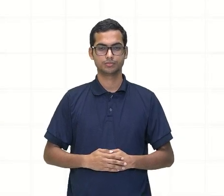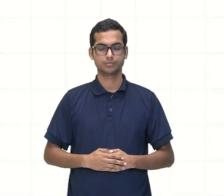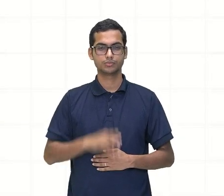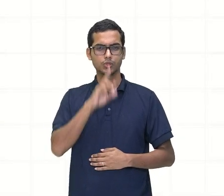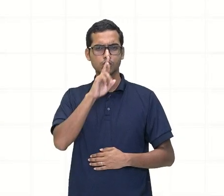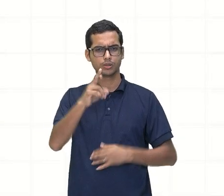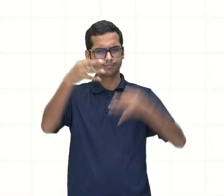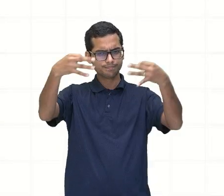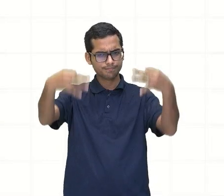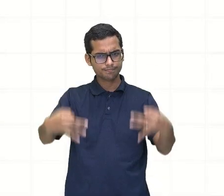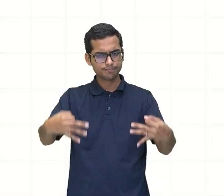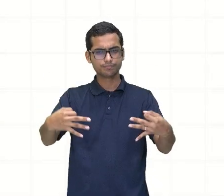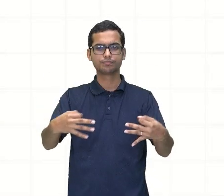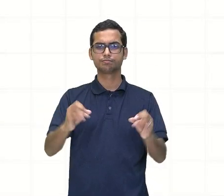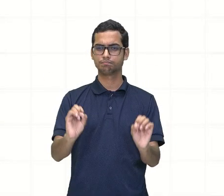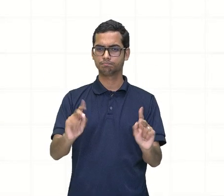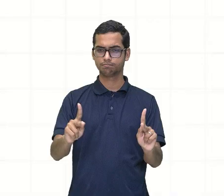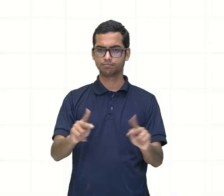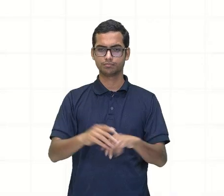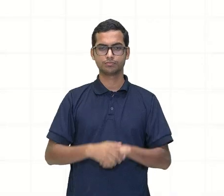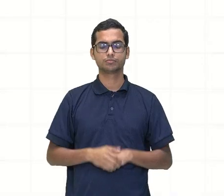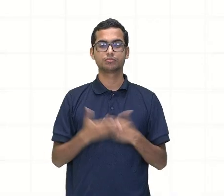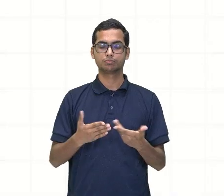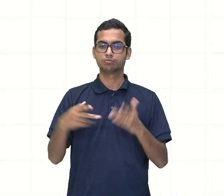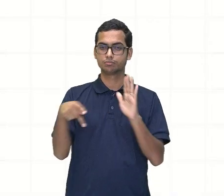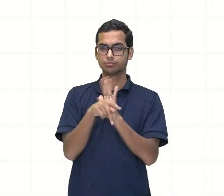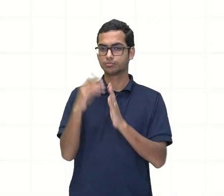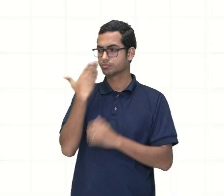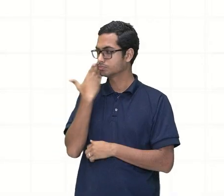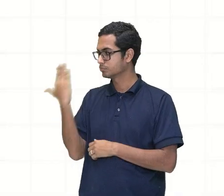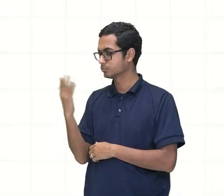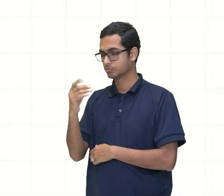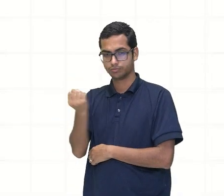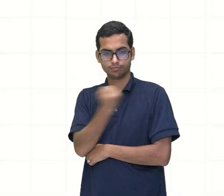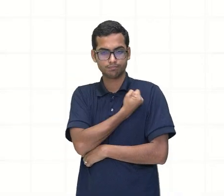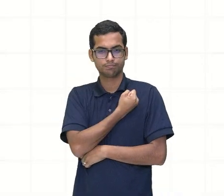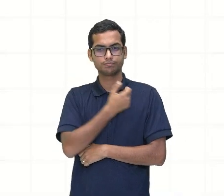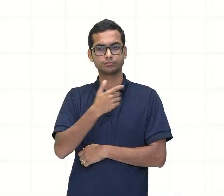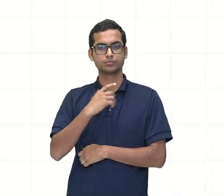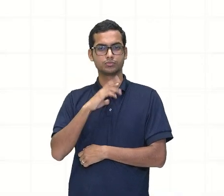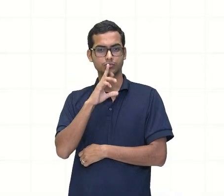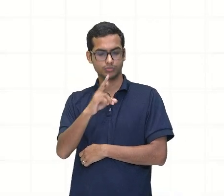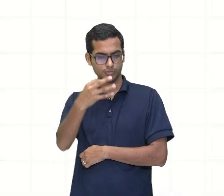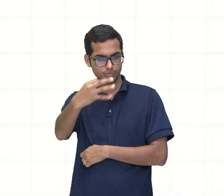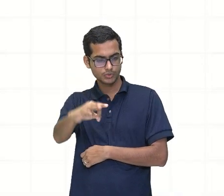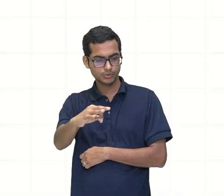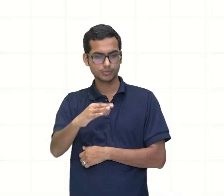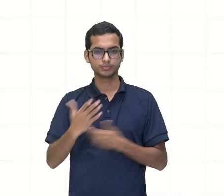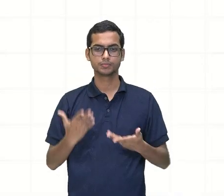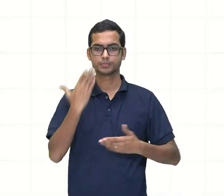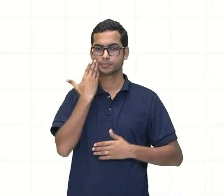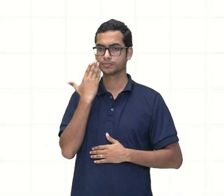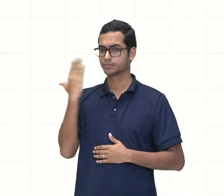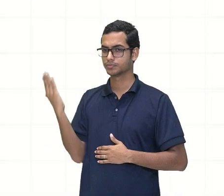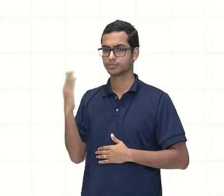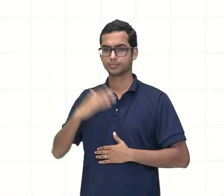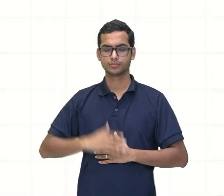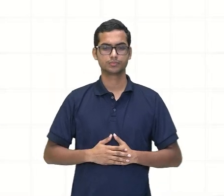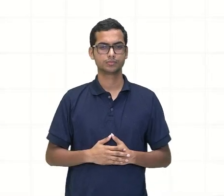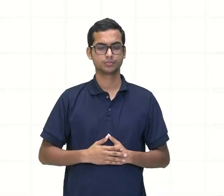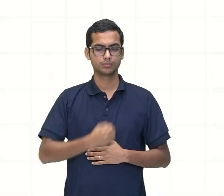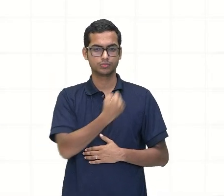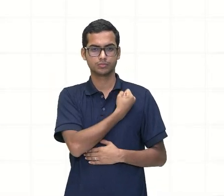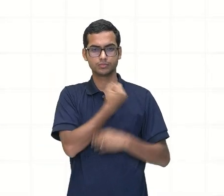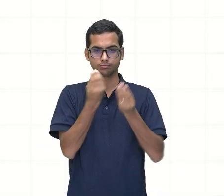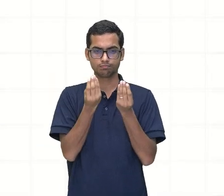exato. Tá bom? Então, se o meu resultado for exato, significa que o número ali que eu acabei de pegar, que no